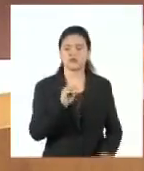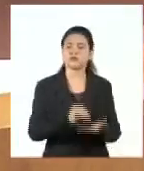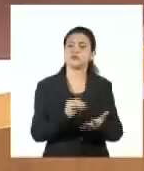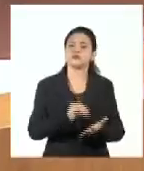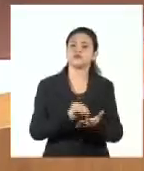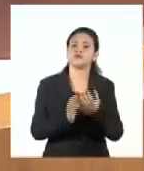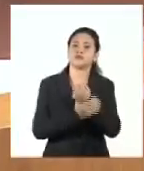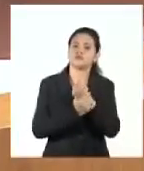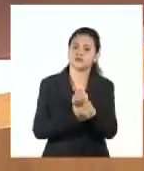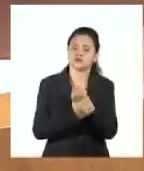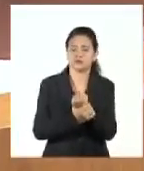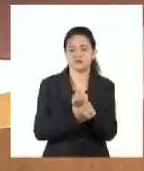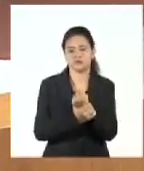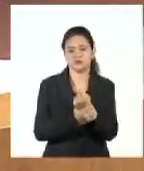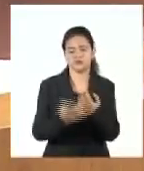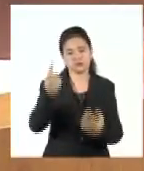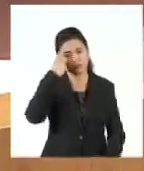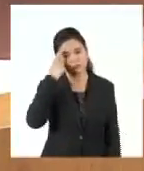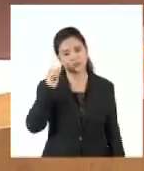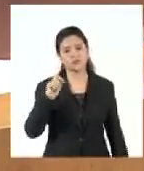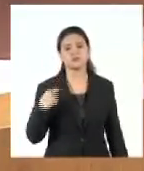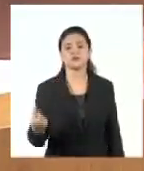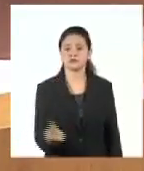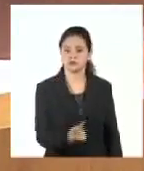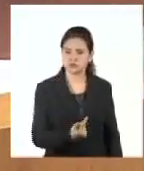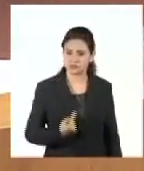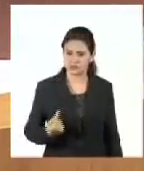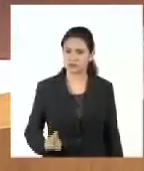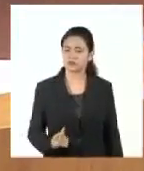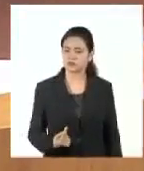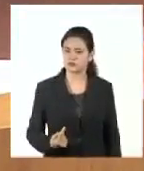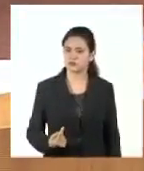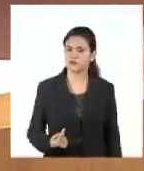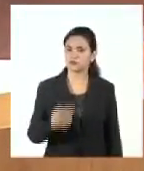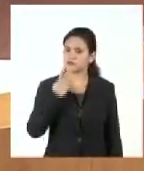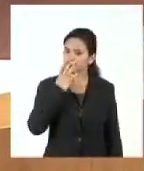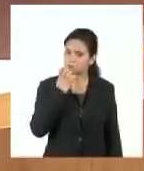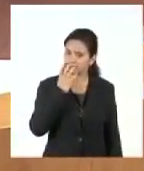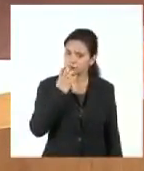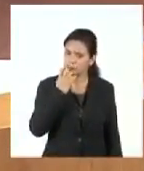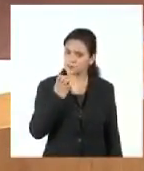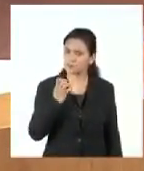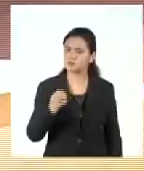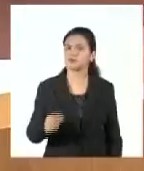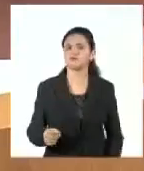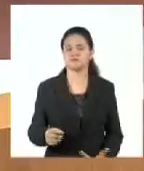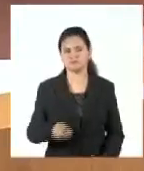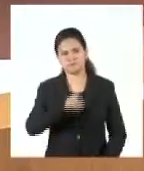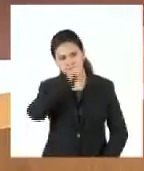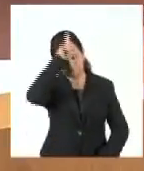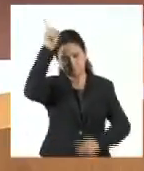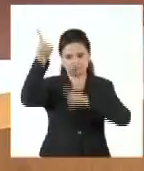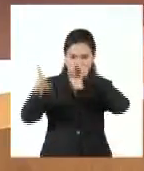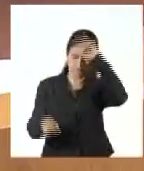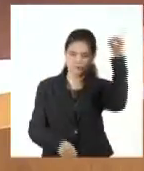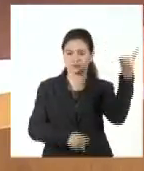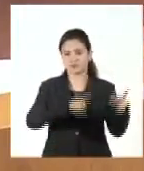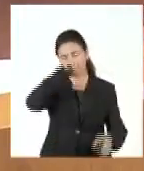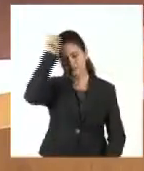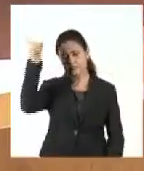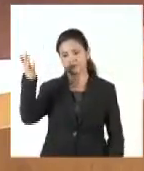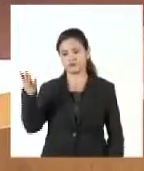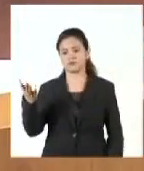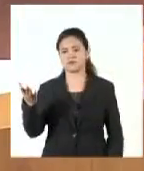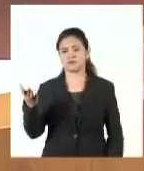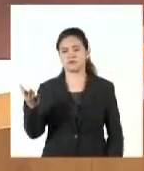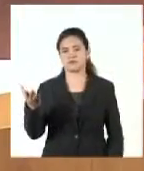estamos criando tudo isso e que a mídia está criando. Deputada Ana, 3 mortes